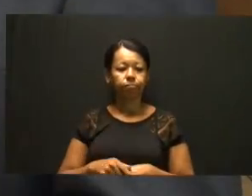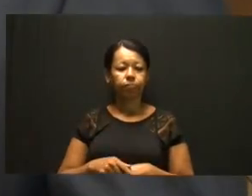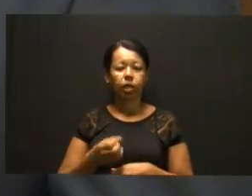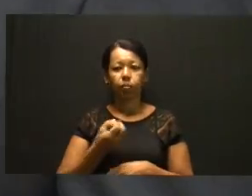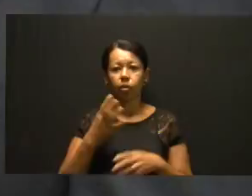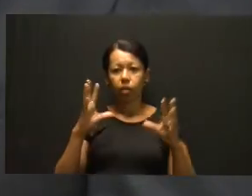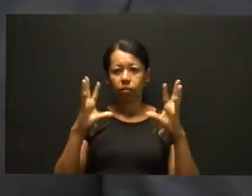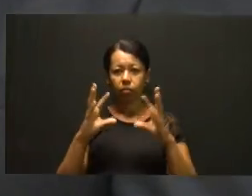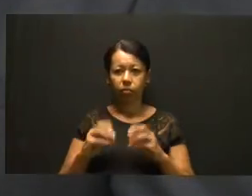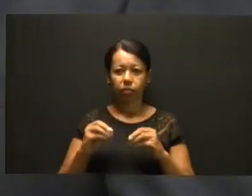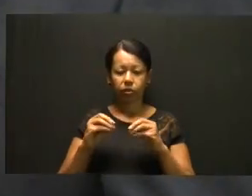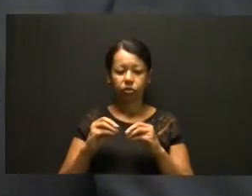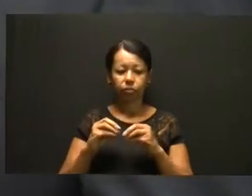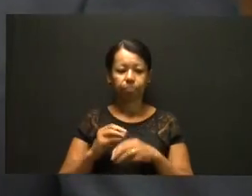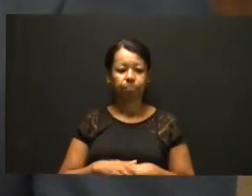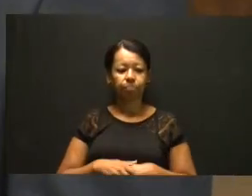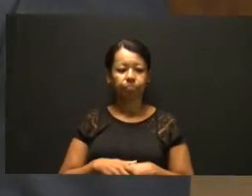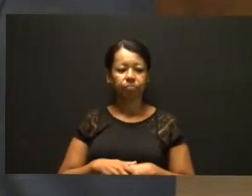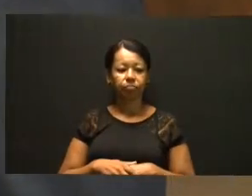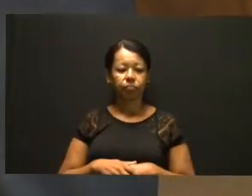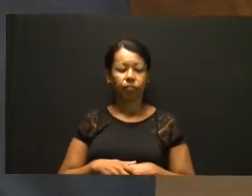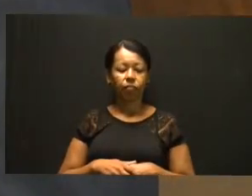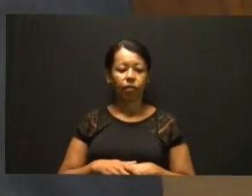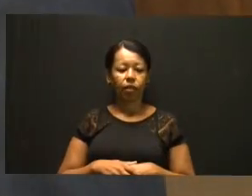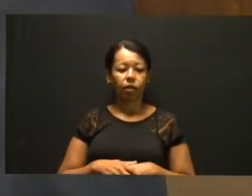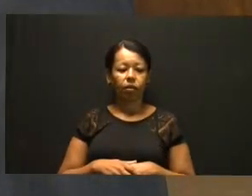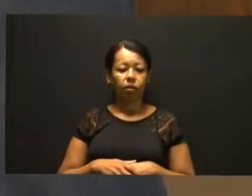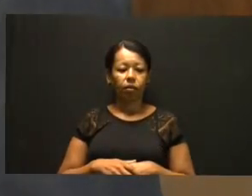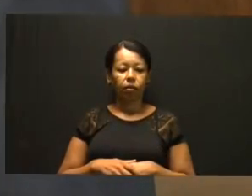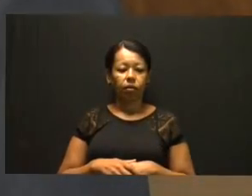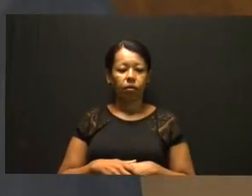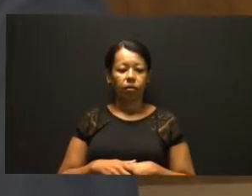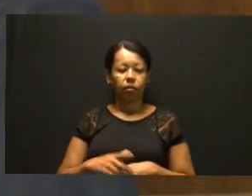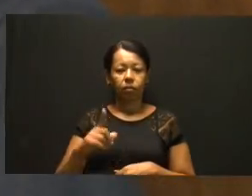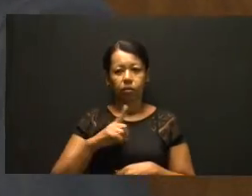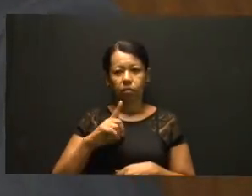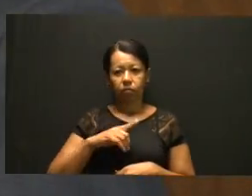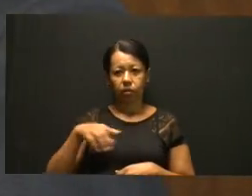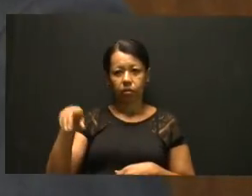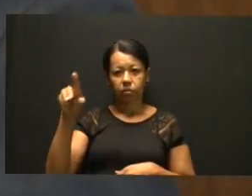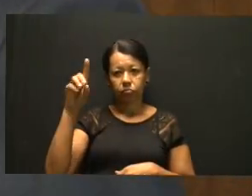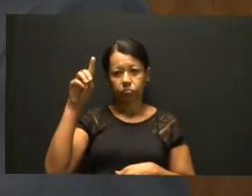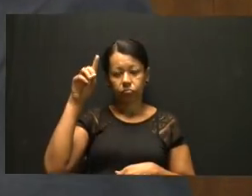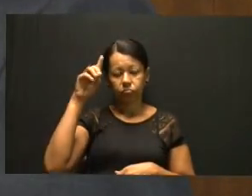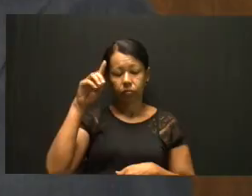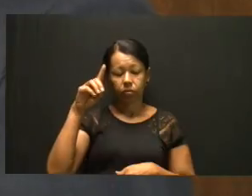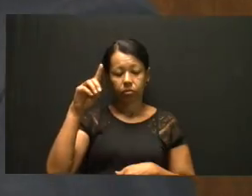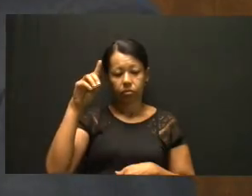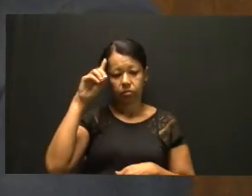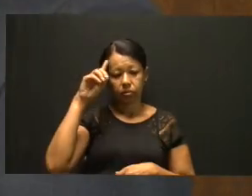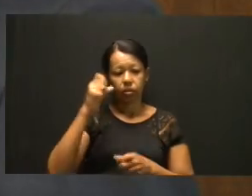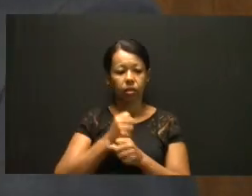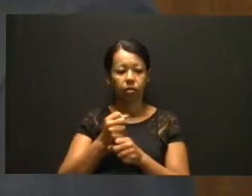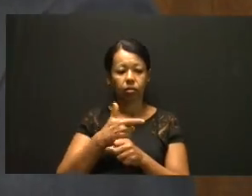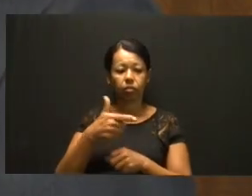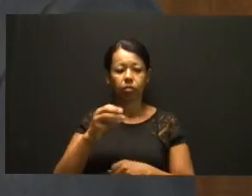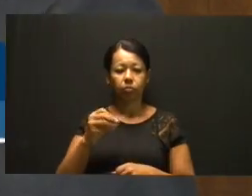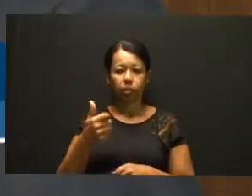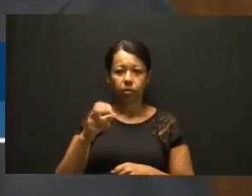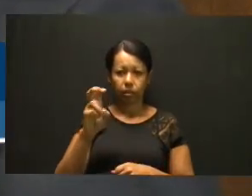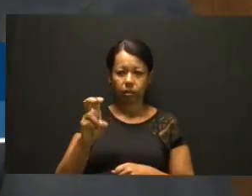de forma alguma. Até porque houve, na data, naquele ano de 2015, uma comissão fora